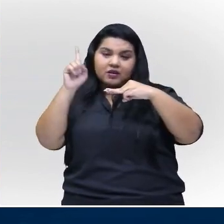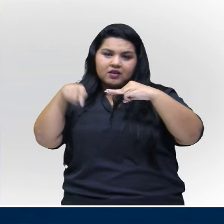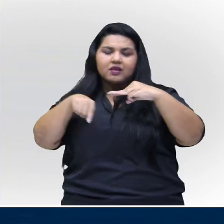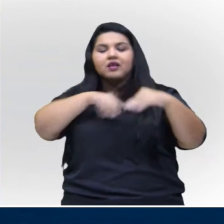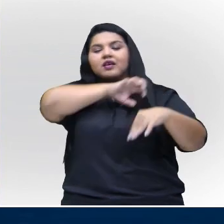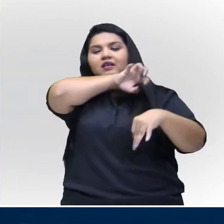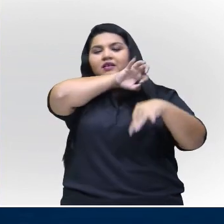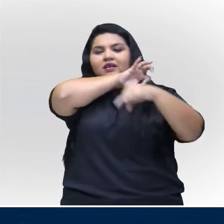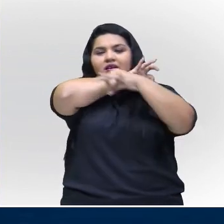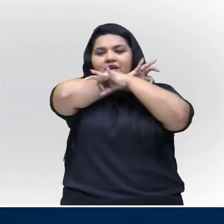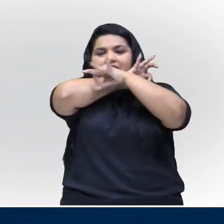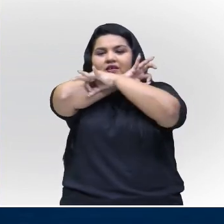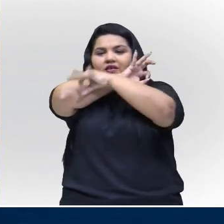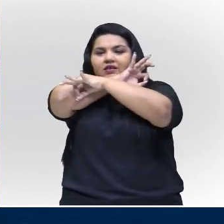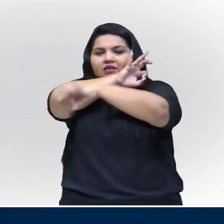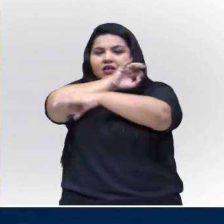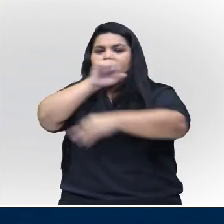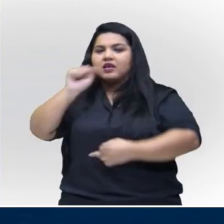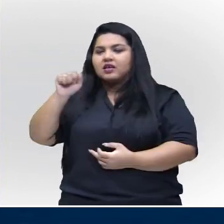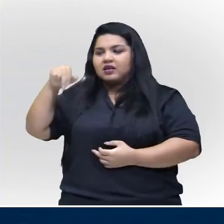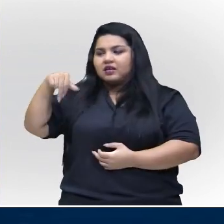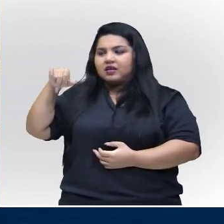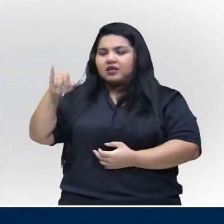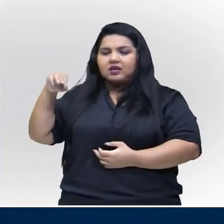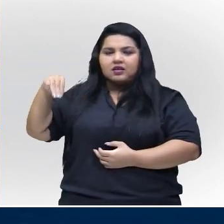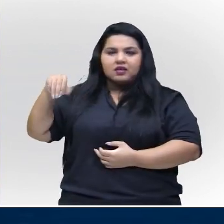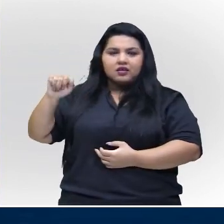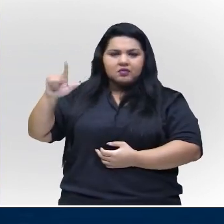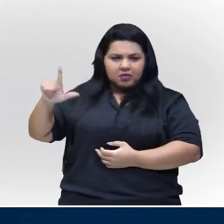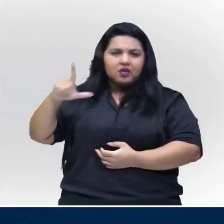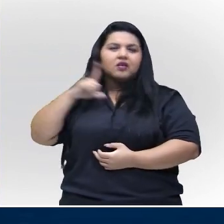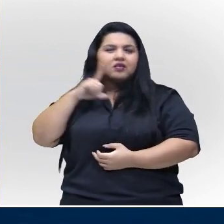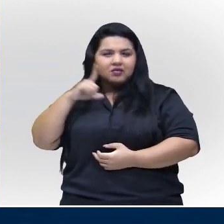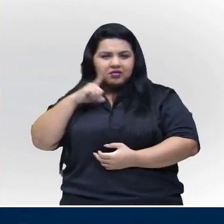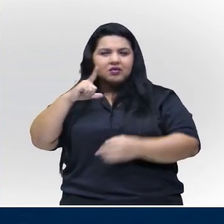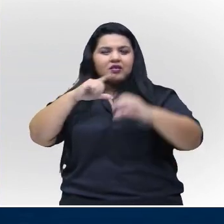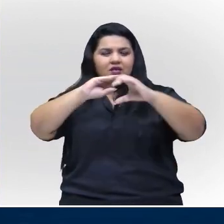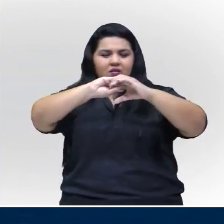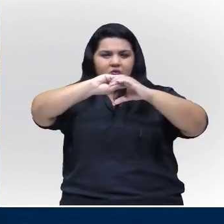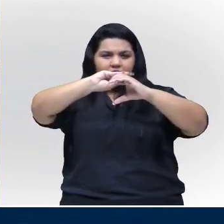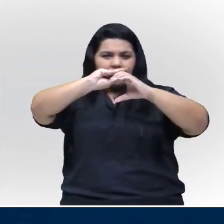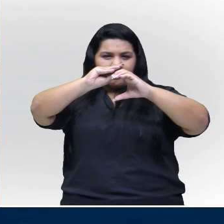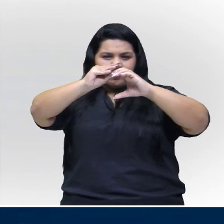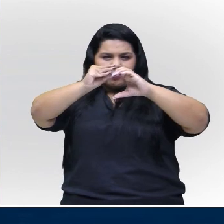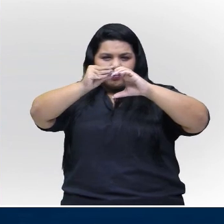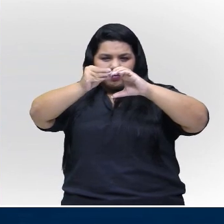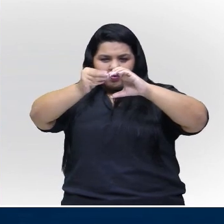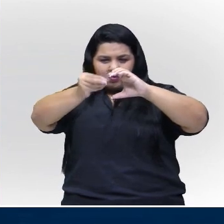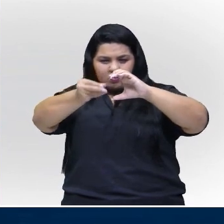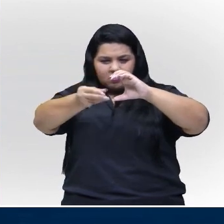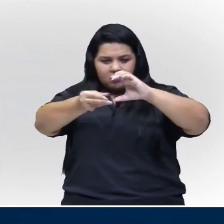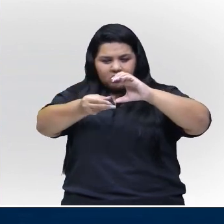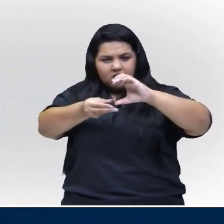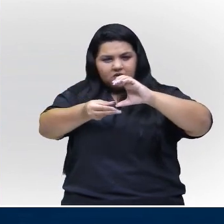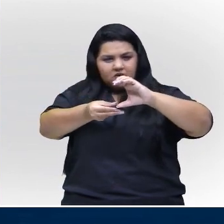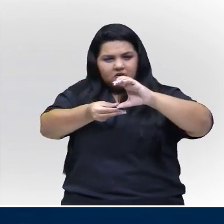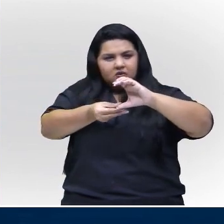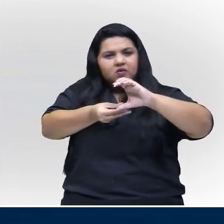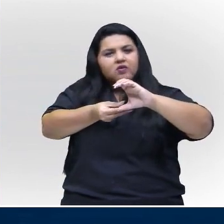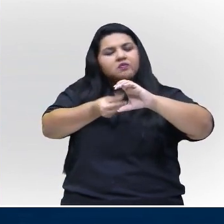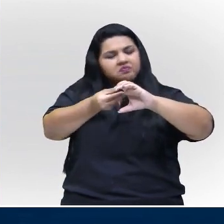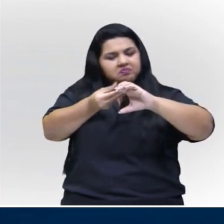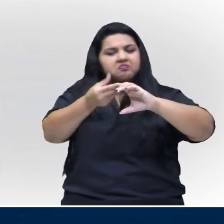nós estudamos, certo? Tem aí a membrana, como nós estudamos anteriormente, ó, toda essa parte que vai envolver aqui a nossa